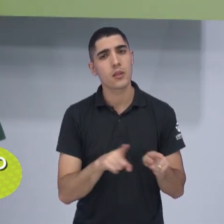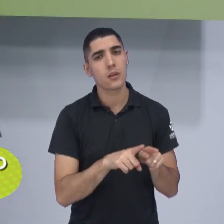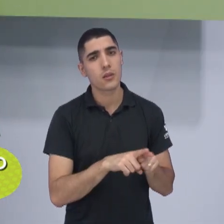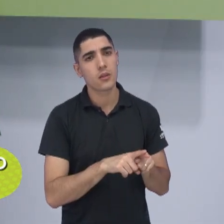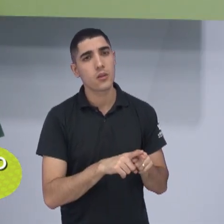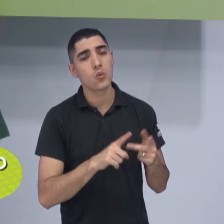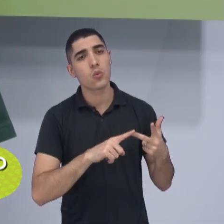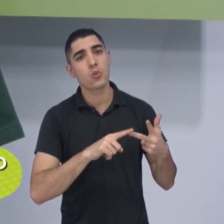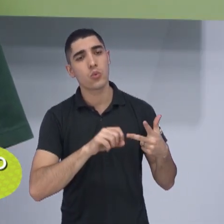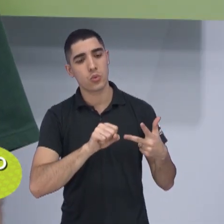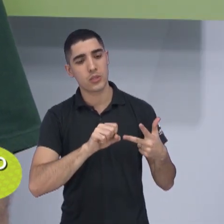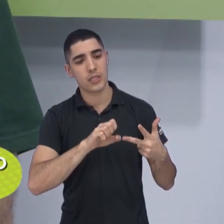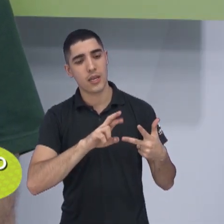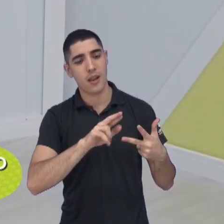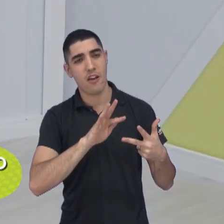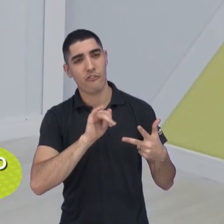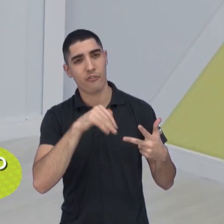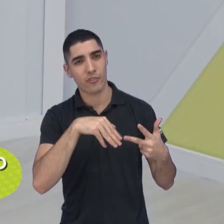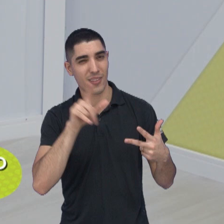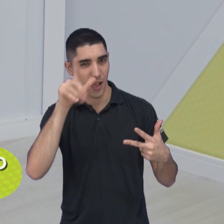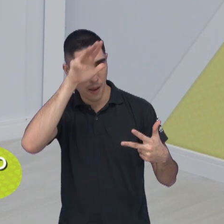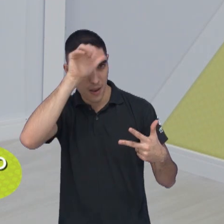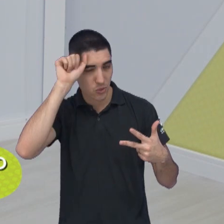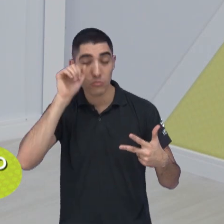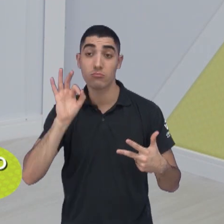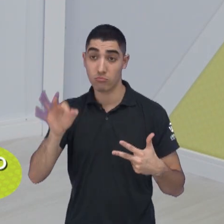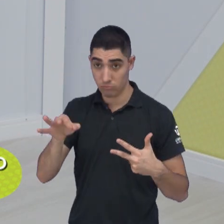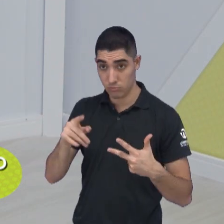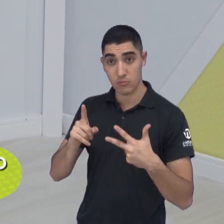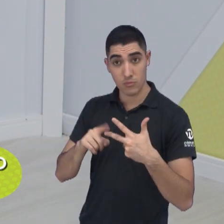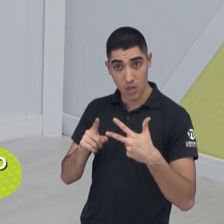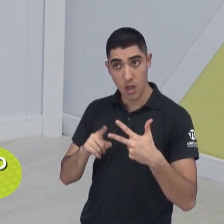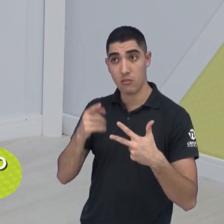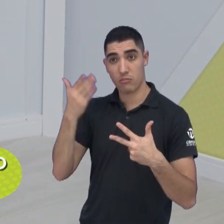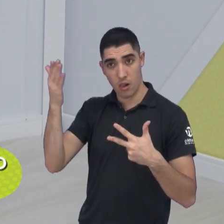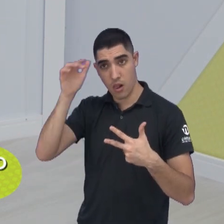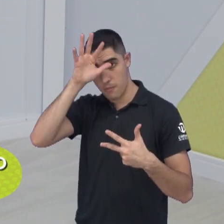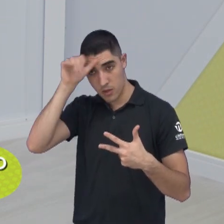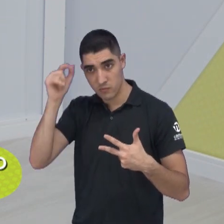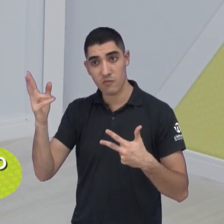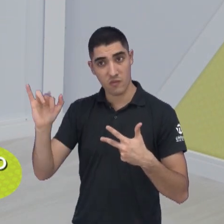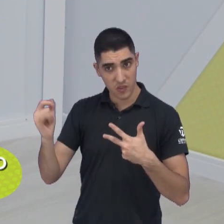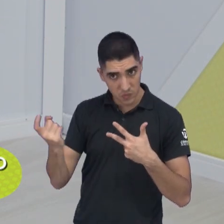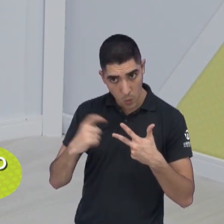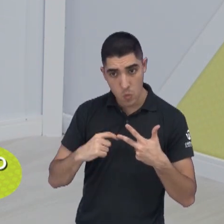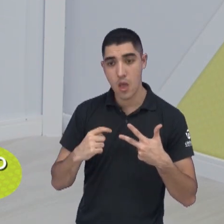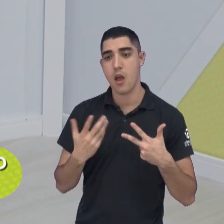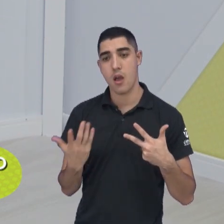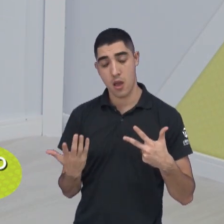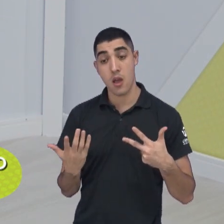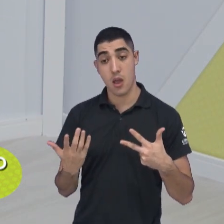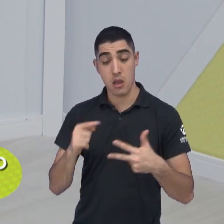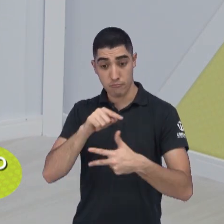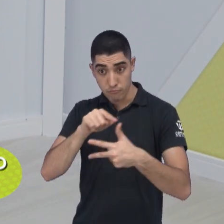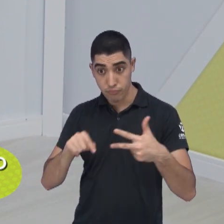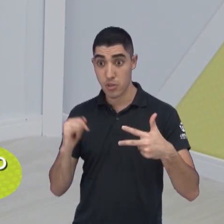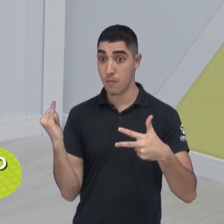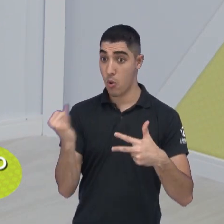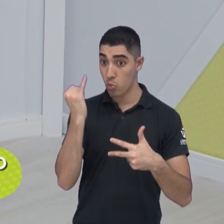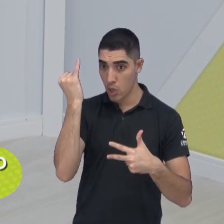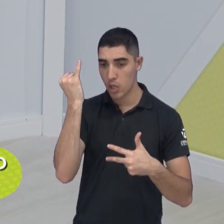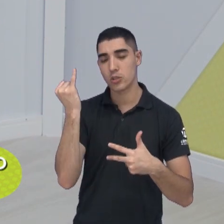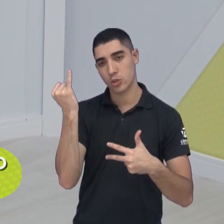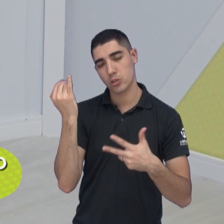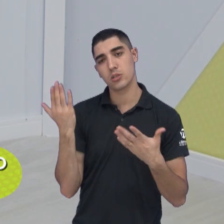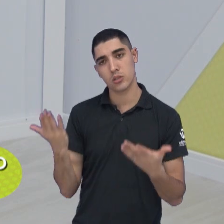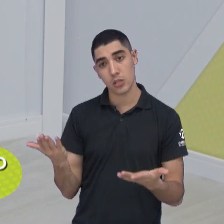O Serafim, que está jogando no Amazonas. Exatamente. Então são jogadores realmente importantes, então eles vão tentar aproveitar esses jogadores, mas claro,